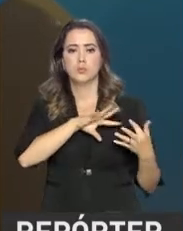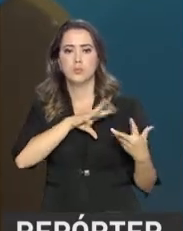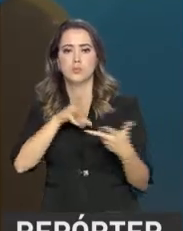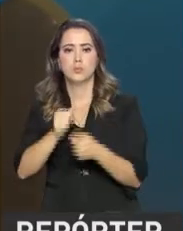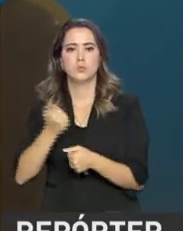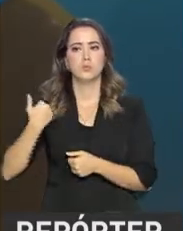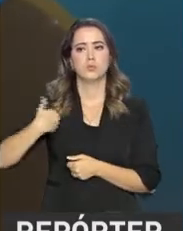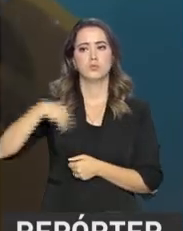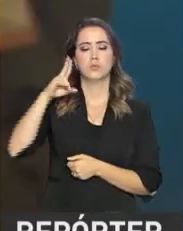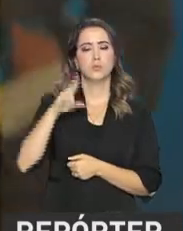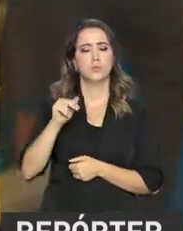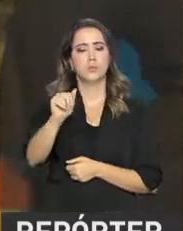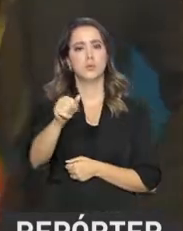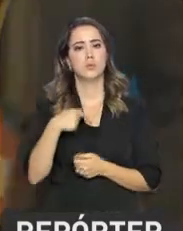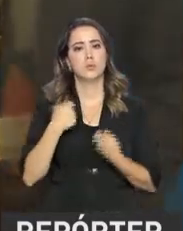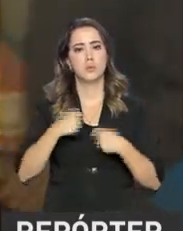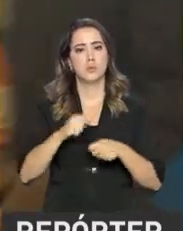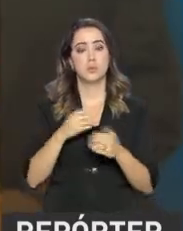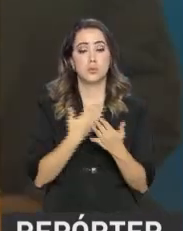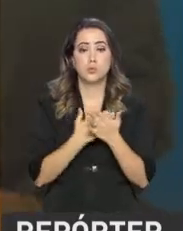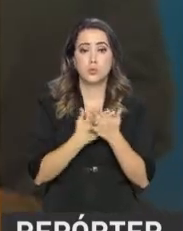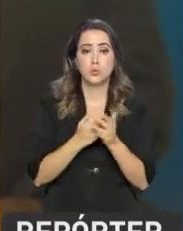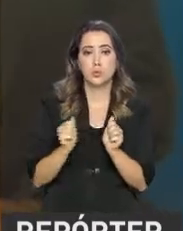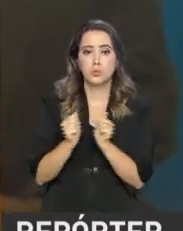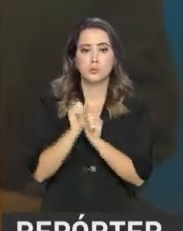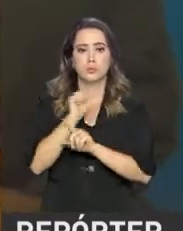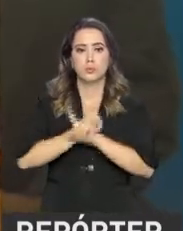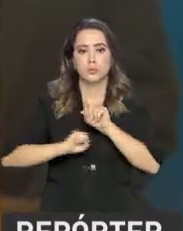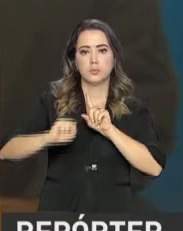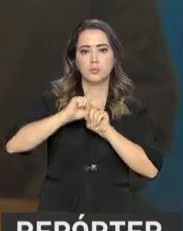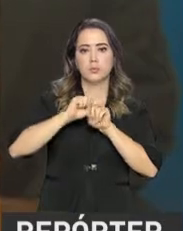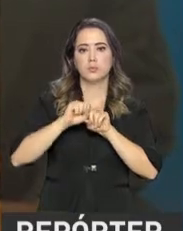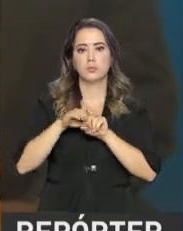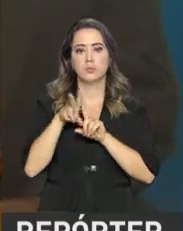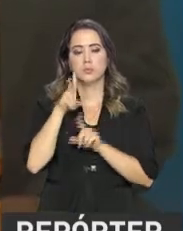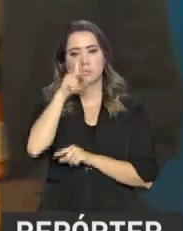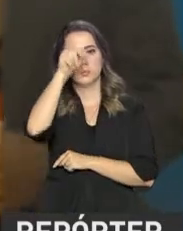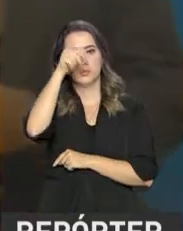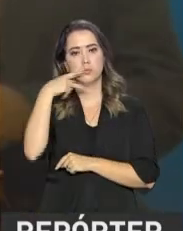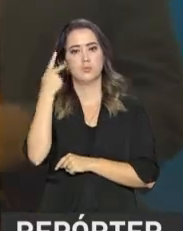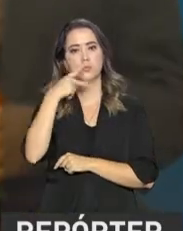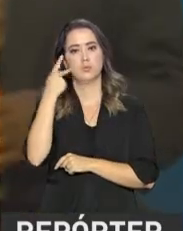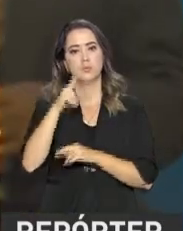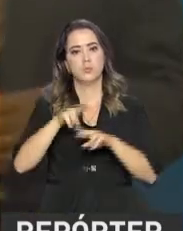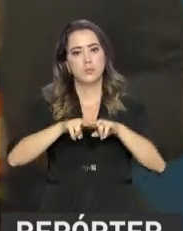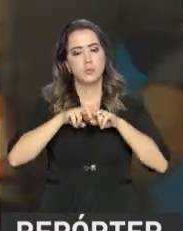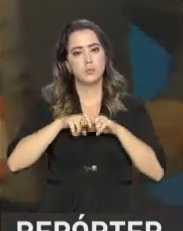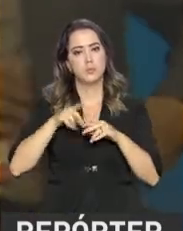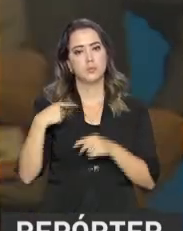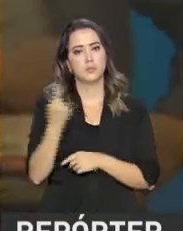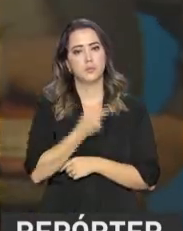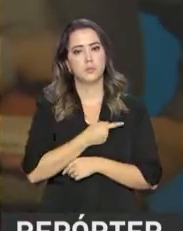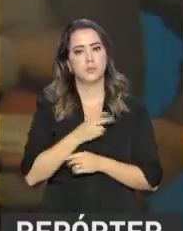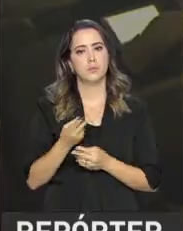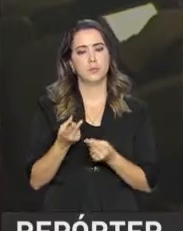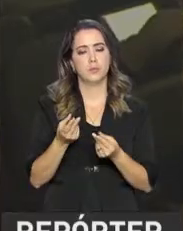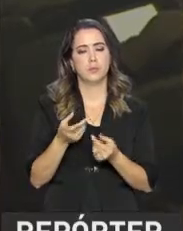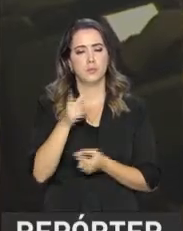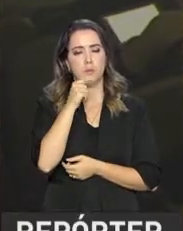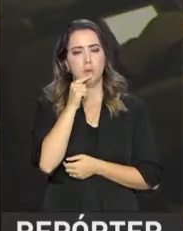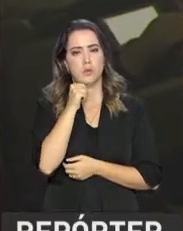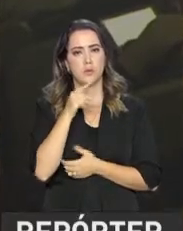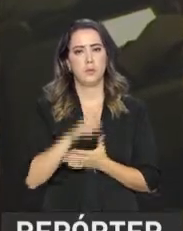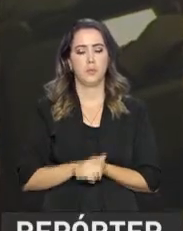que nunca, precisa da academia, da sociedade e da força política em prol dos nossos recursos.